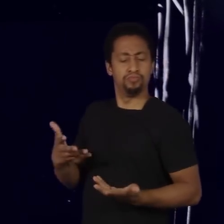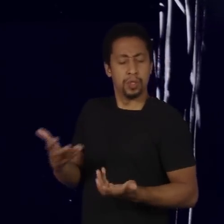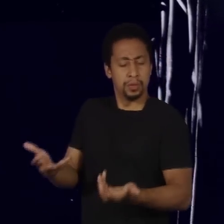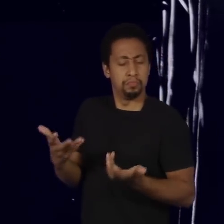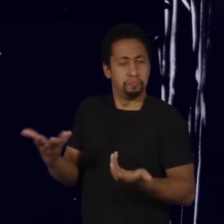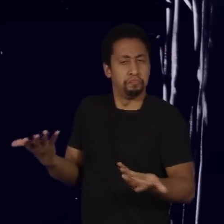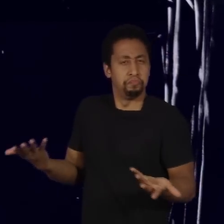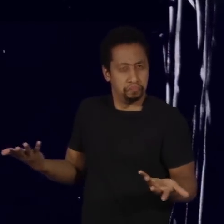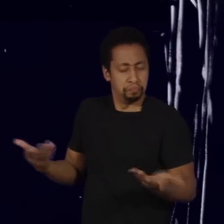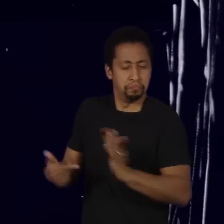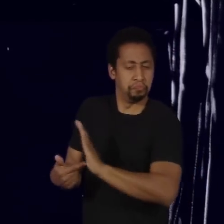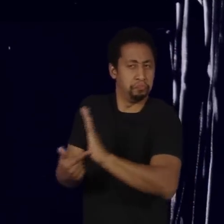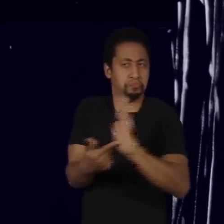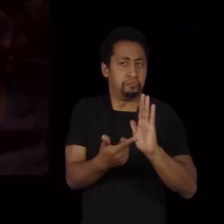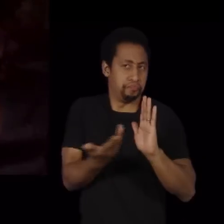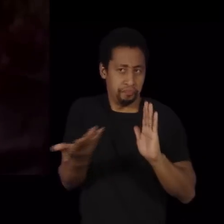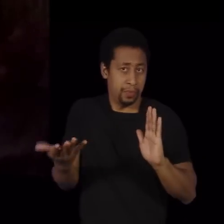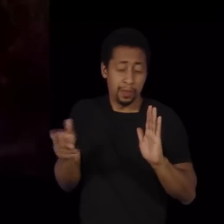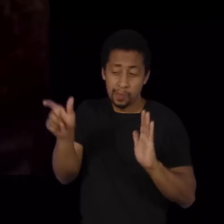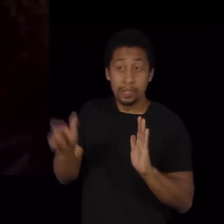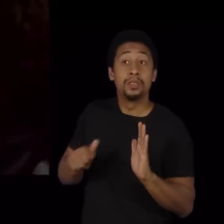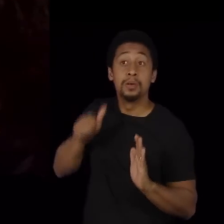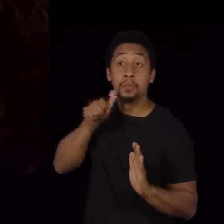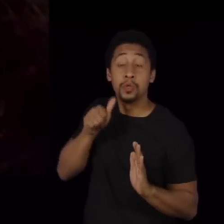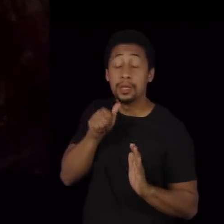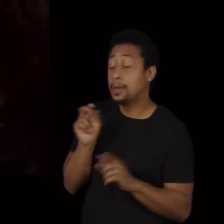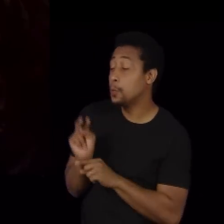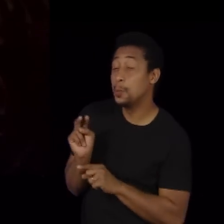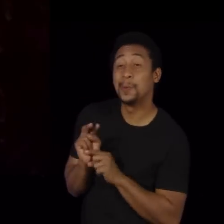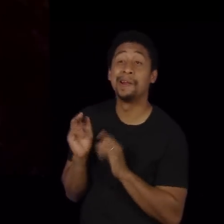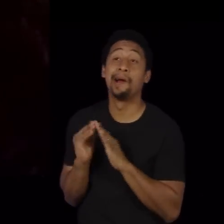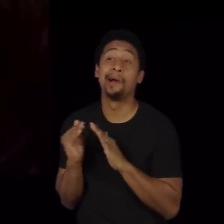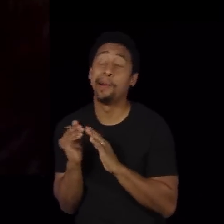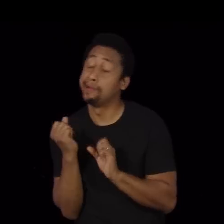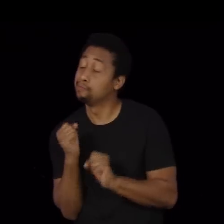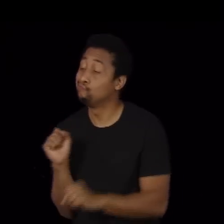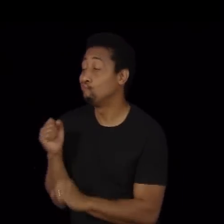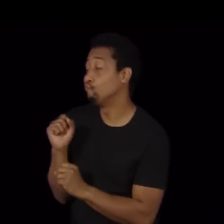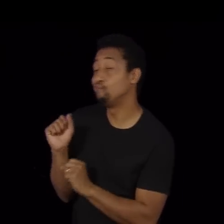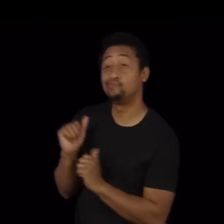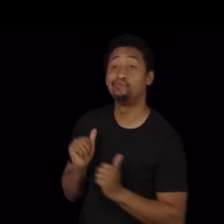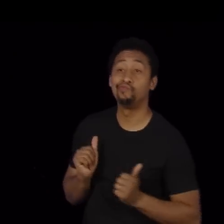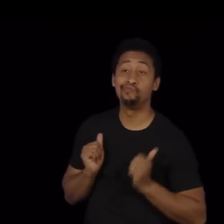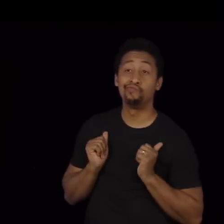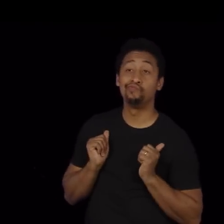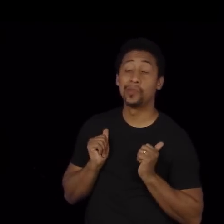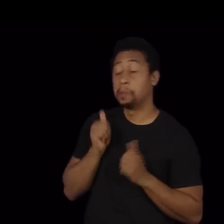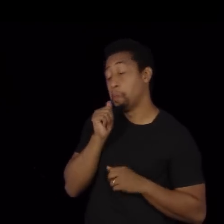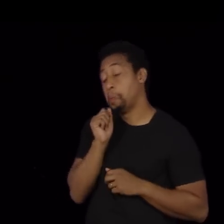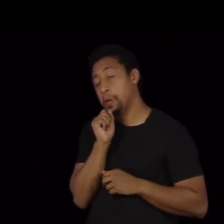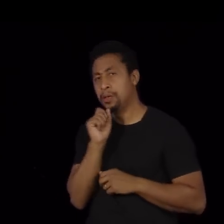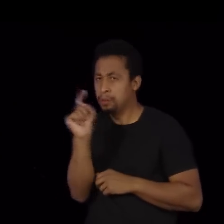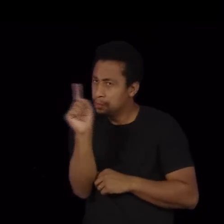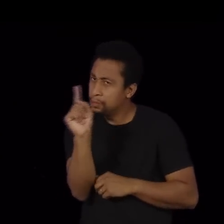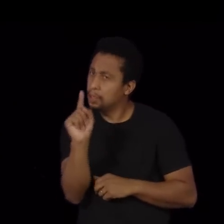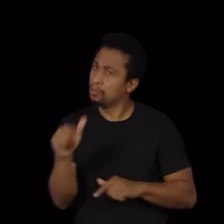ânimos, certo? Não a mulher apenas dona de casa, que se anula e para ser mãe, etc.